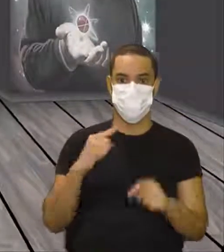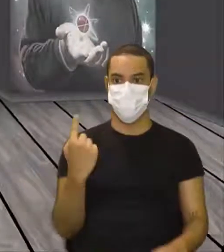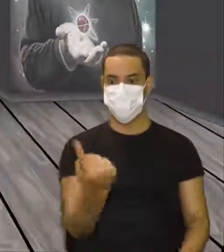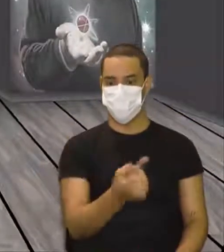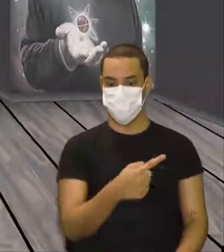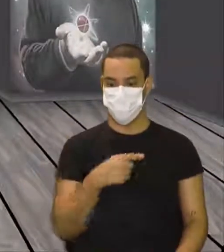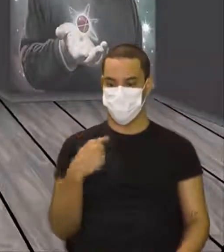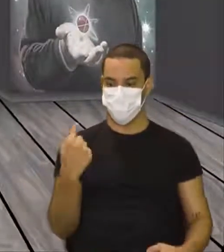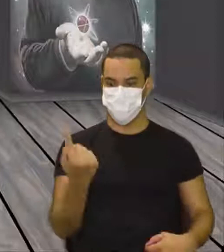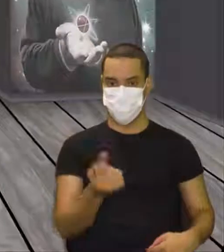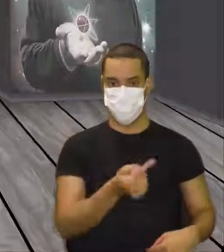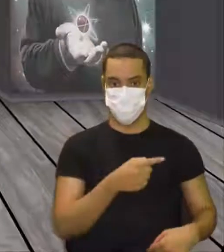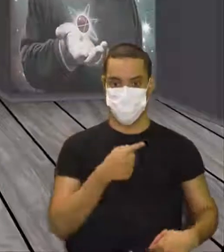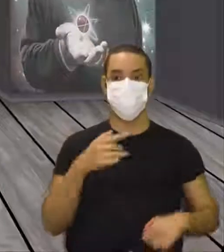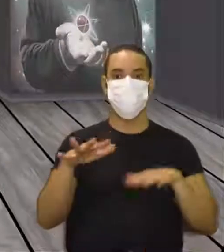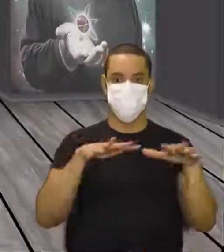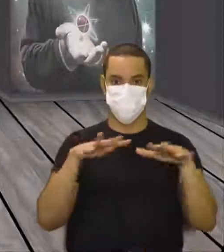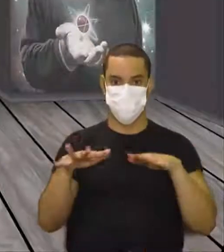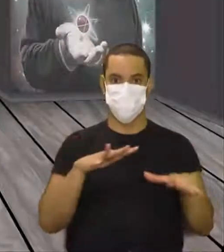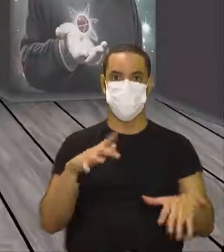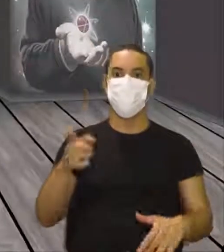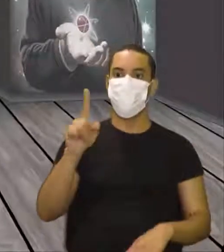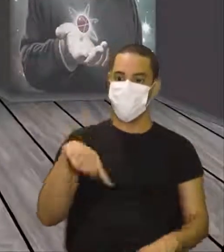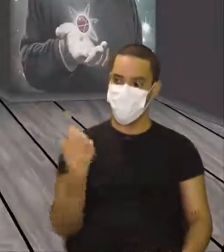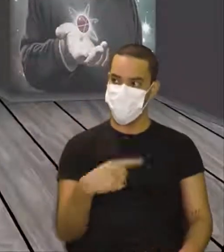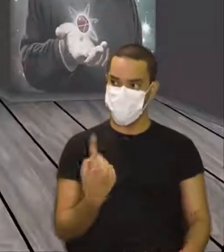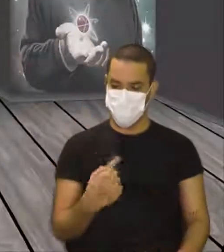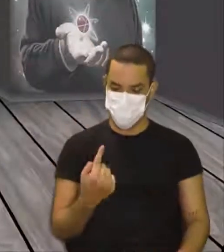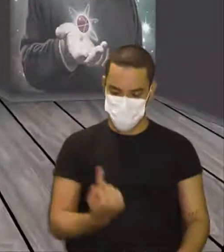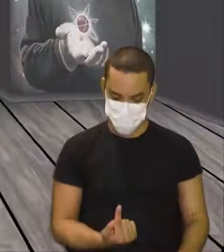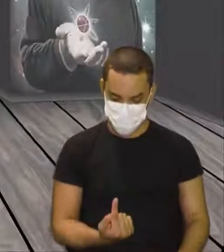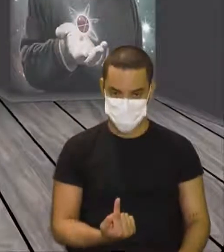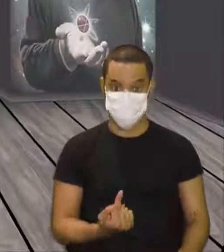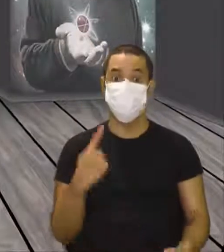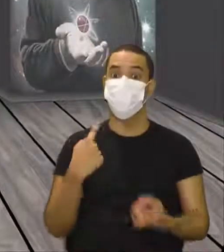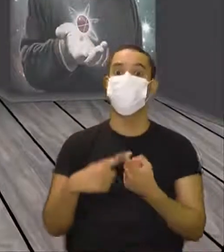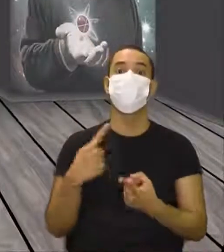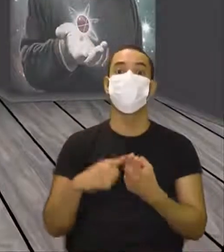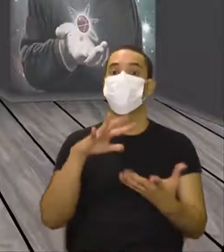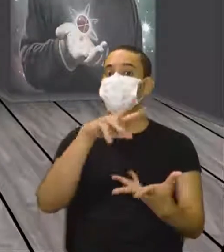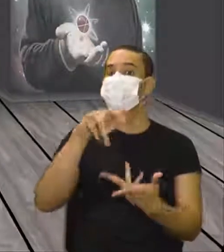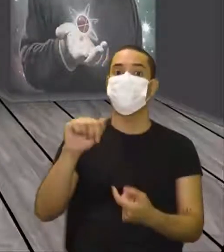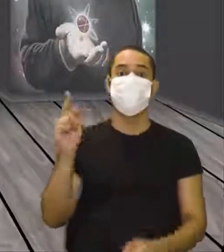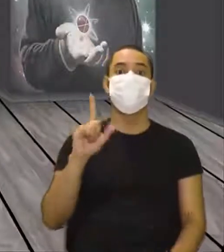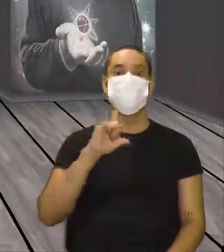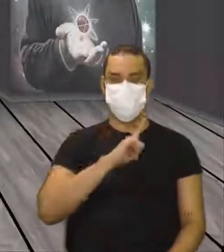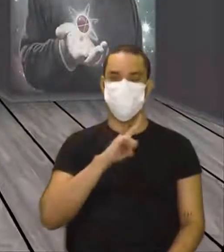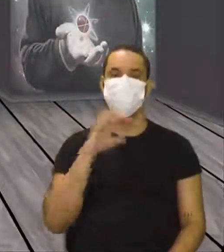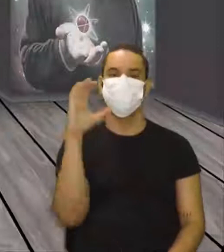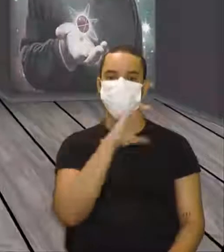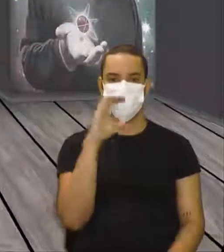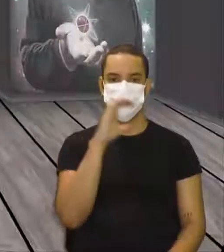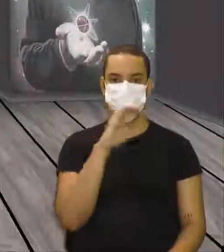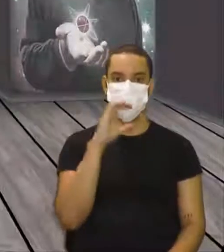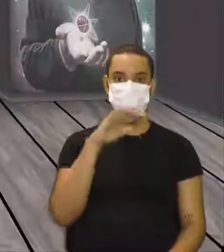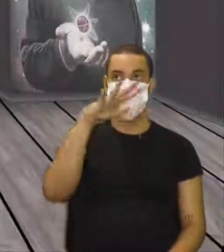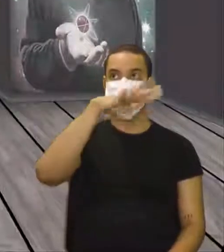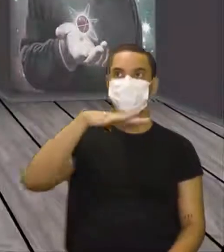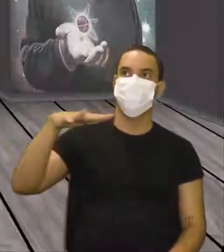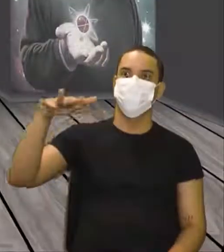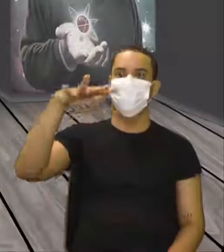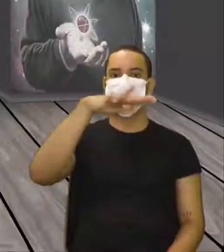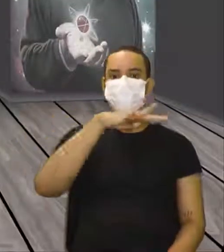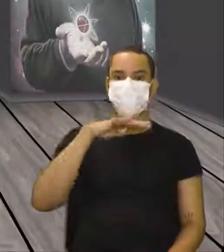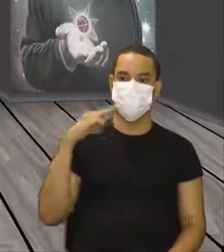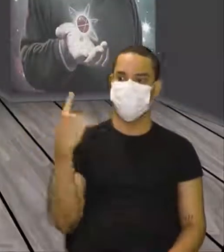movimento. Ah, mas aí ela cai, exatamente. Por que a Terra não cai? Porque a Terra tem uma velocidade, está no espaço, então ali